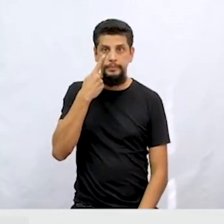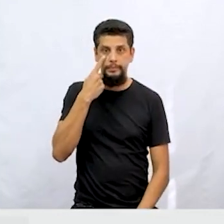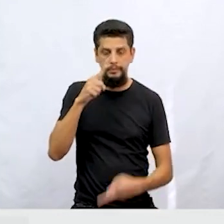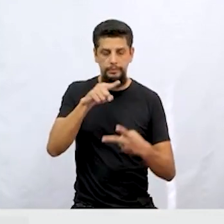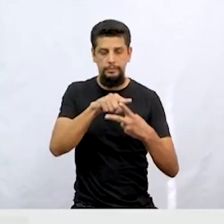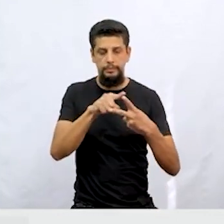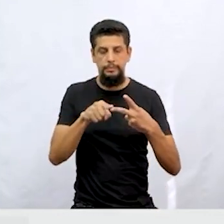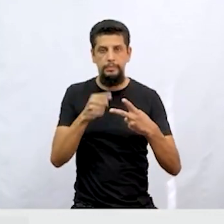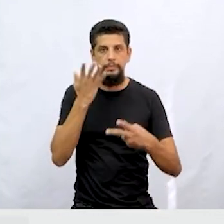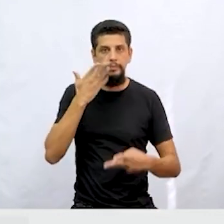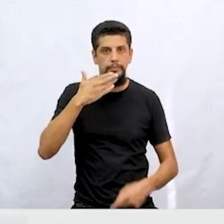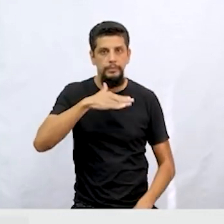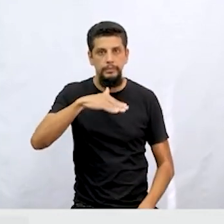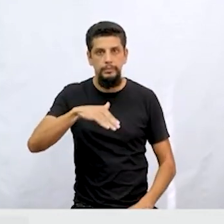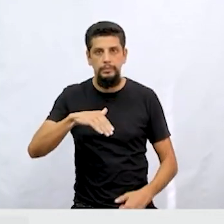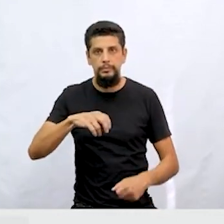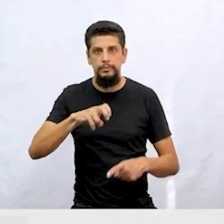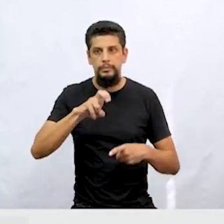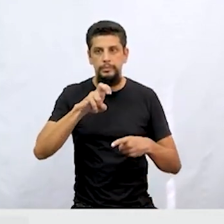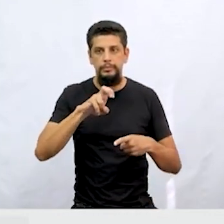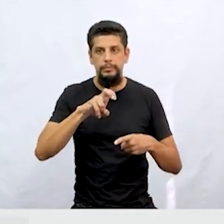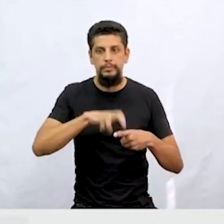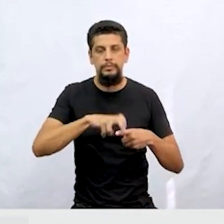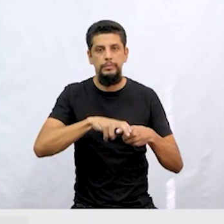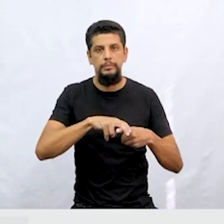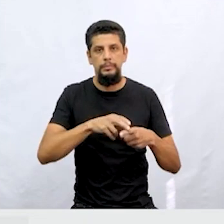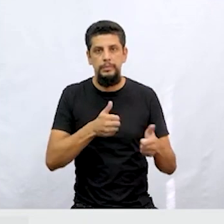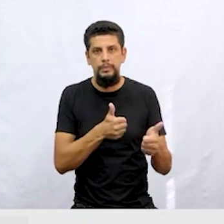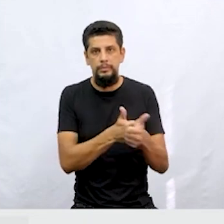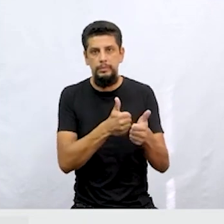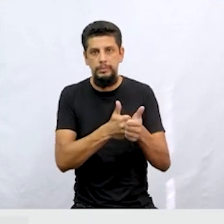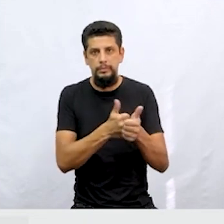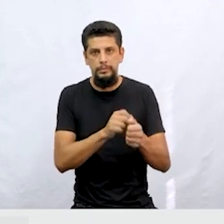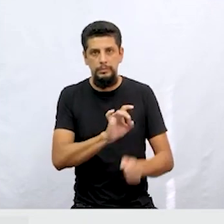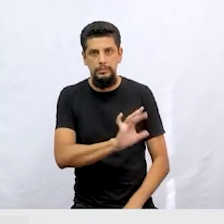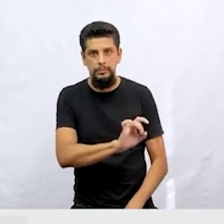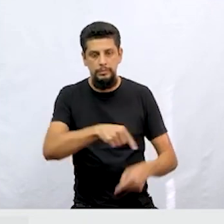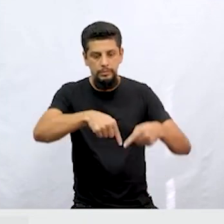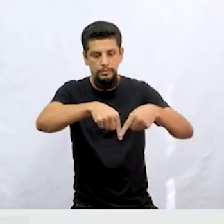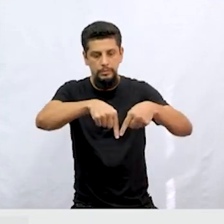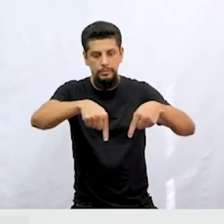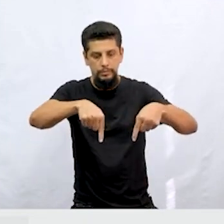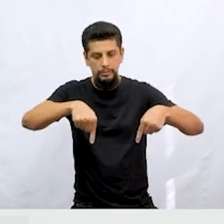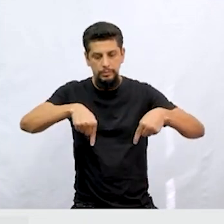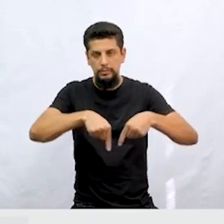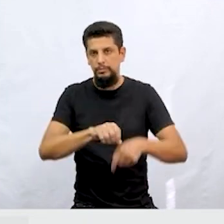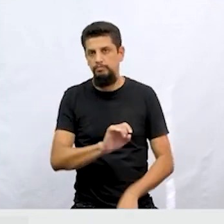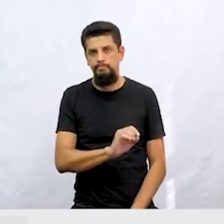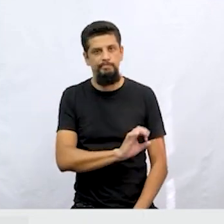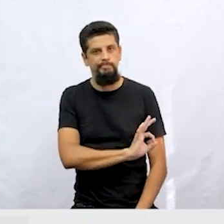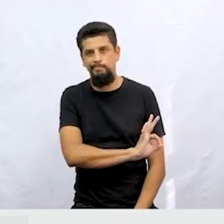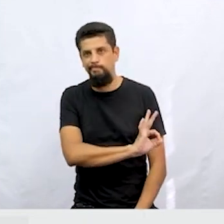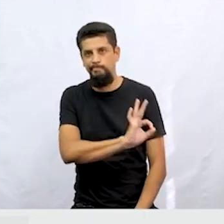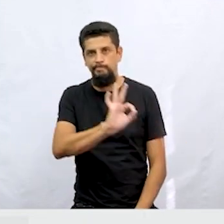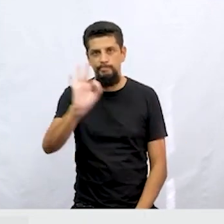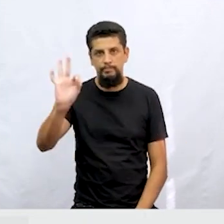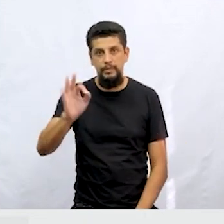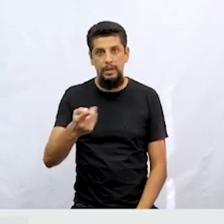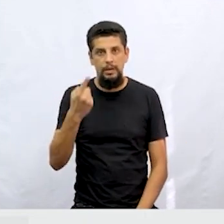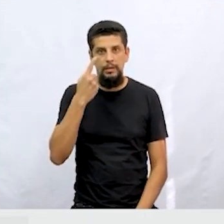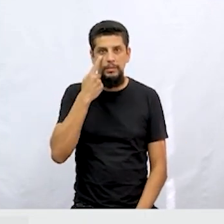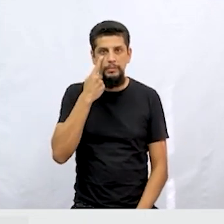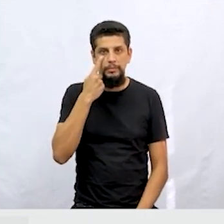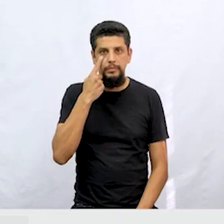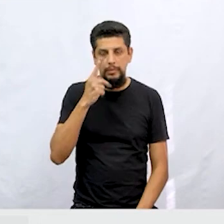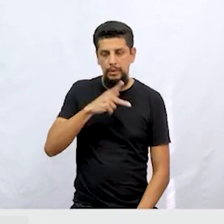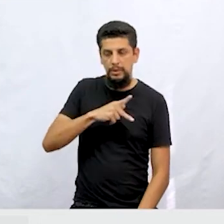as duas crianças estavam bem no cantinho de cada quadradinho. Muito bem. Agora vamos